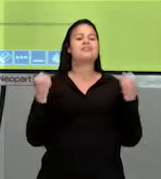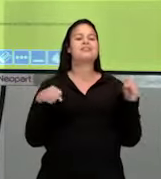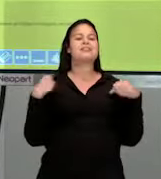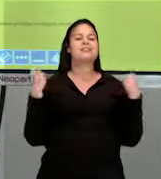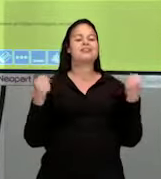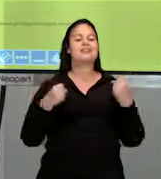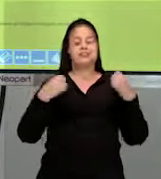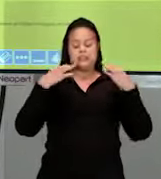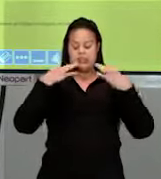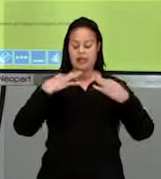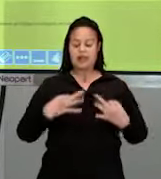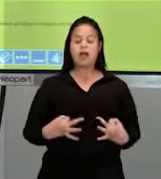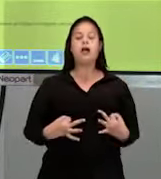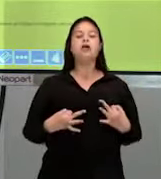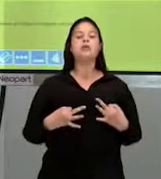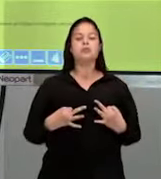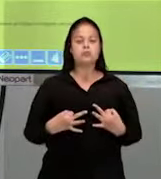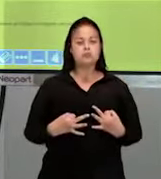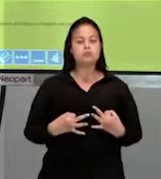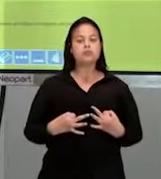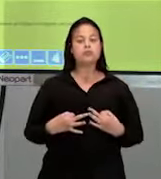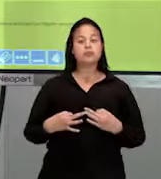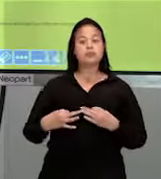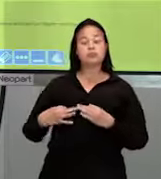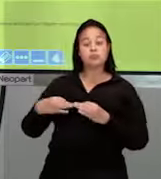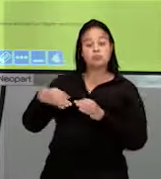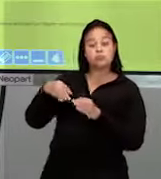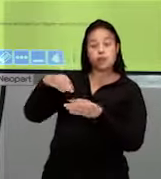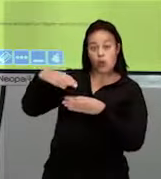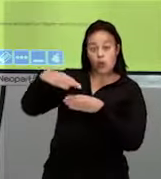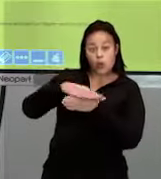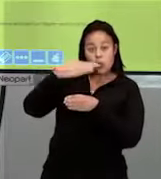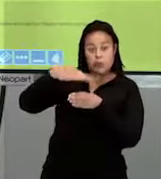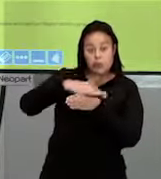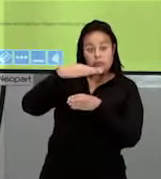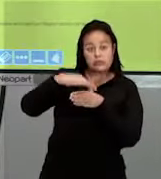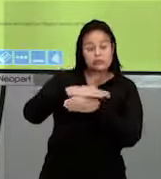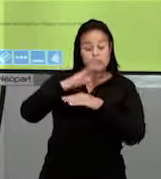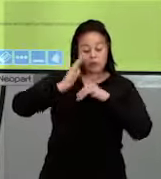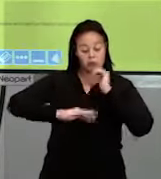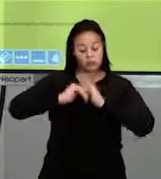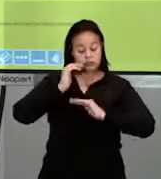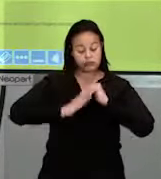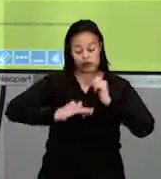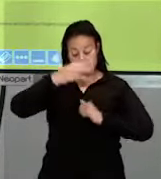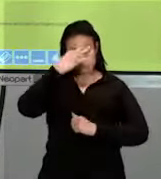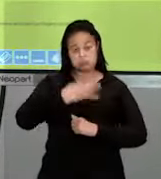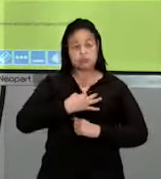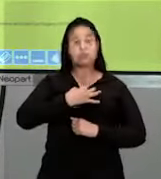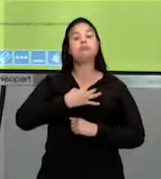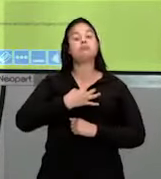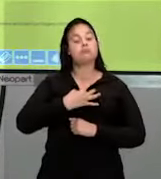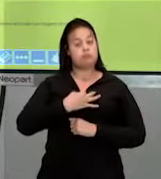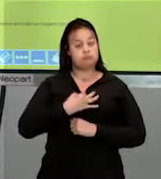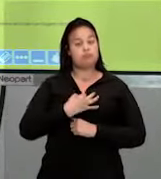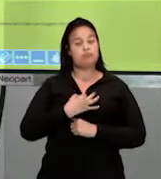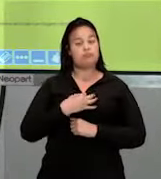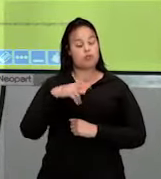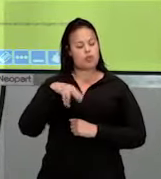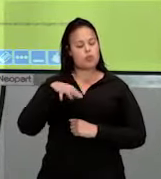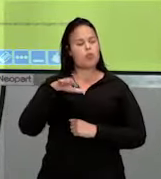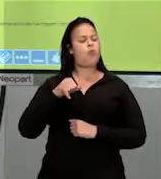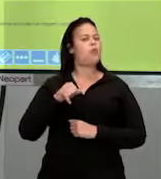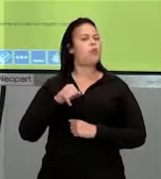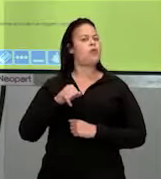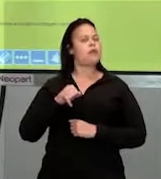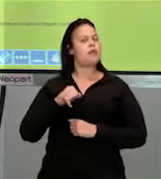posição correta, né? Sempre com uma orientação profissional adequada e nunca deixar de fazer, né?